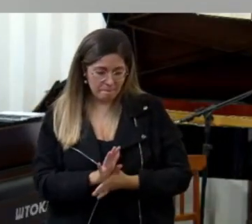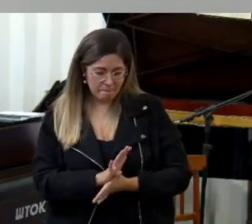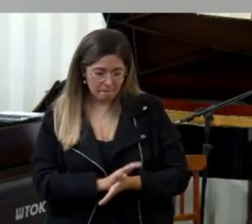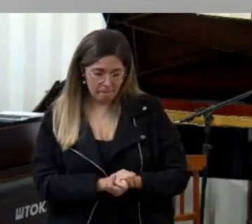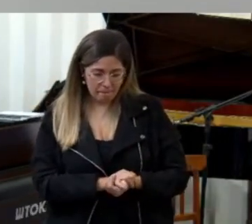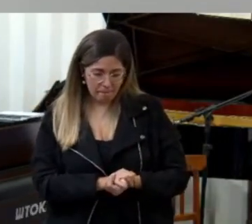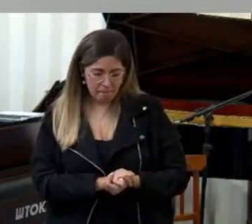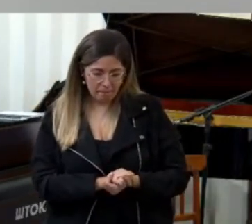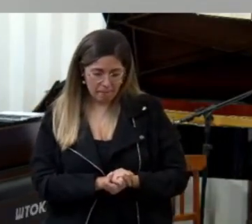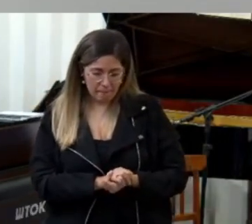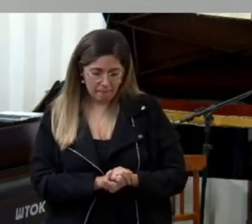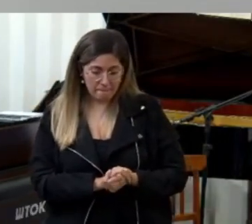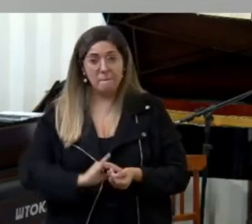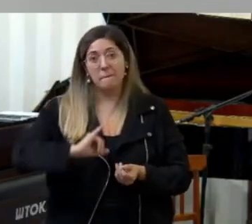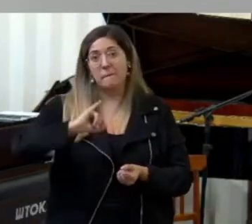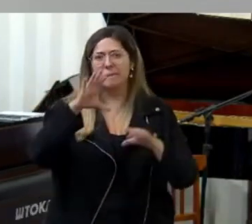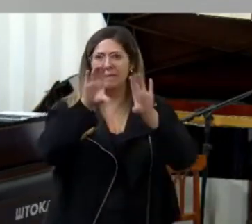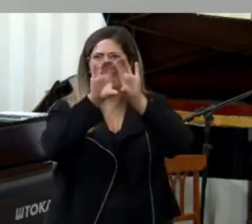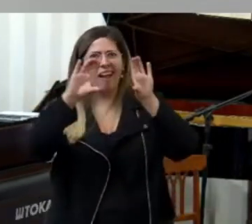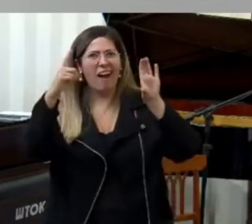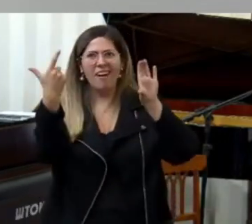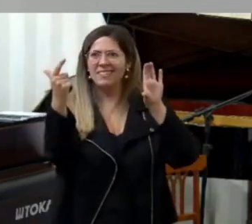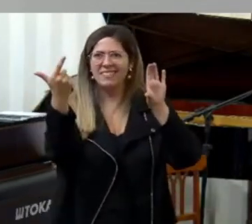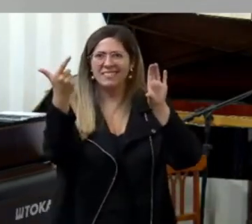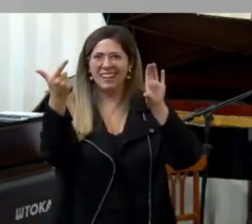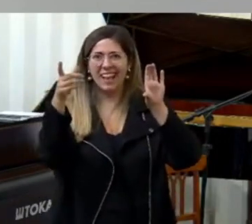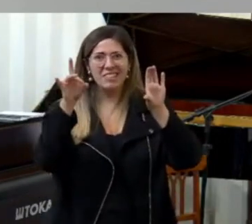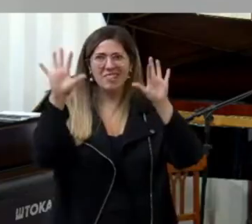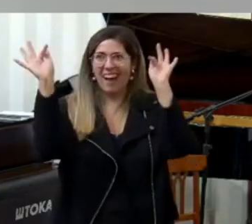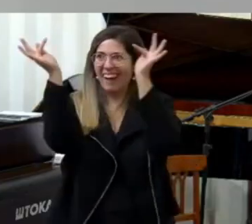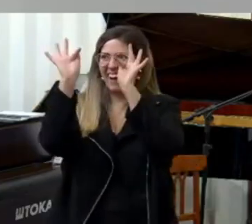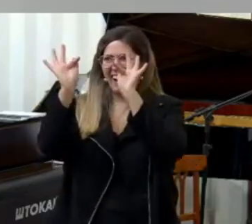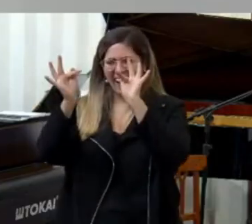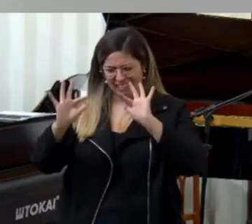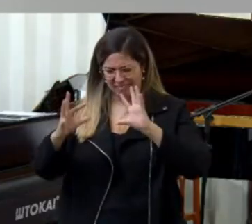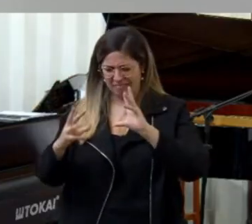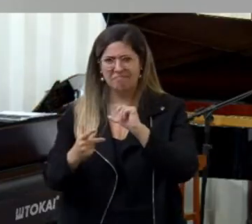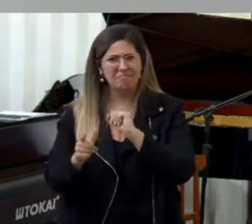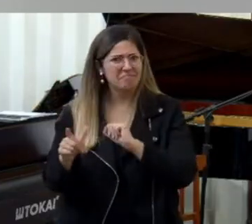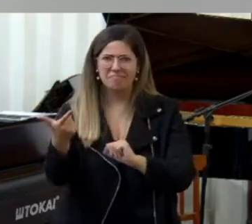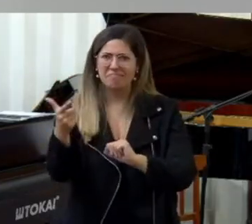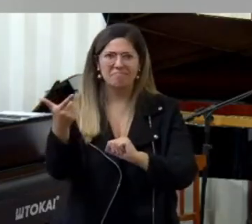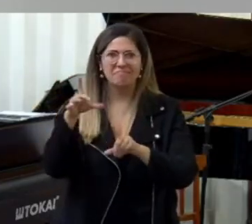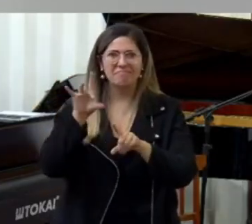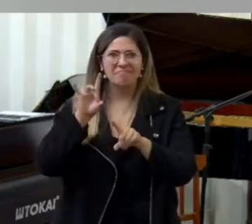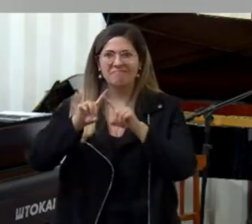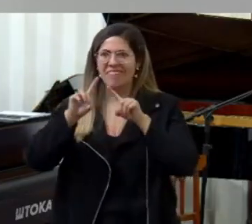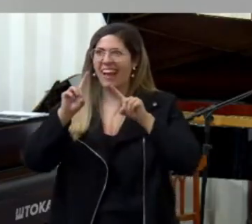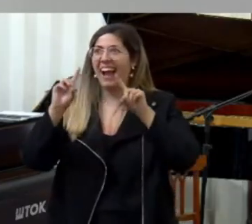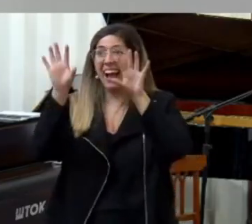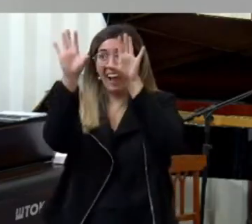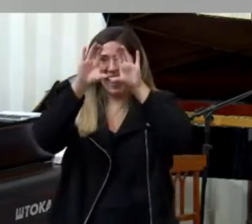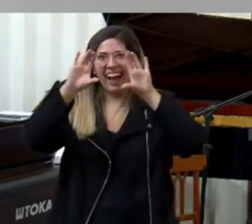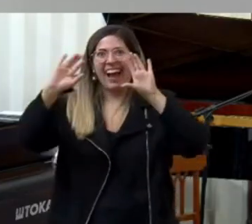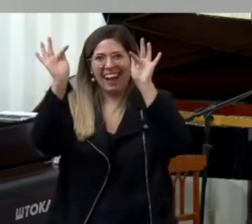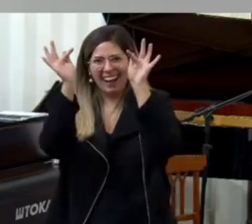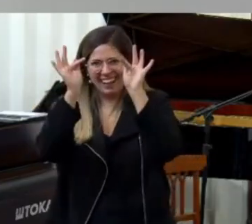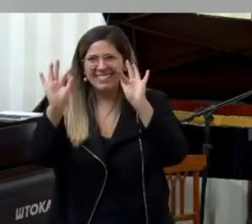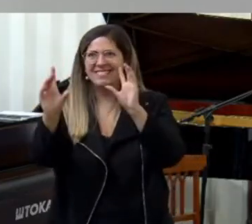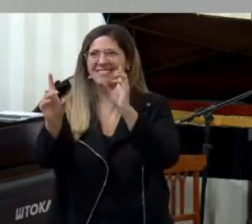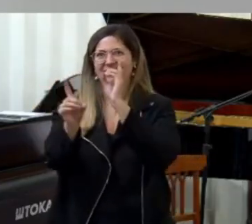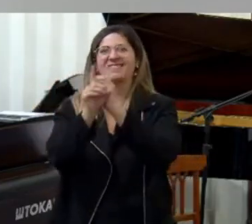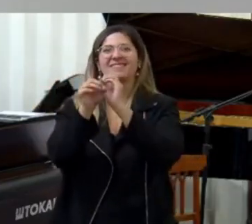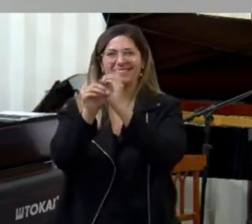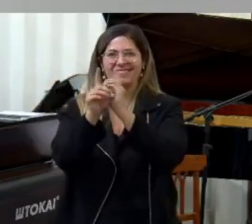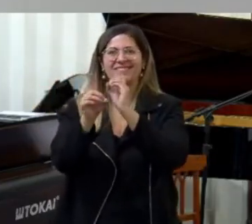me compraza na terra. Quando Paulo escreveu aos Filipenses, ele disse, na verdade eu considero tudo como perda por causa da